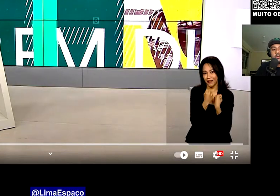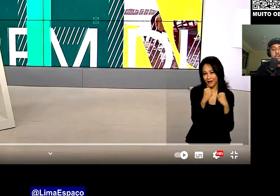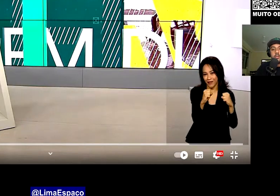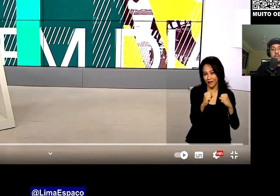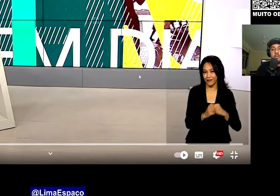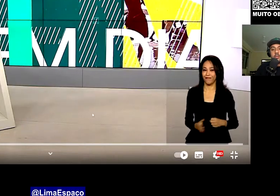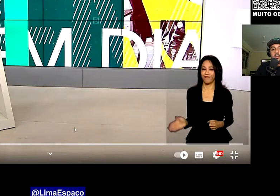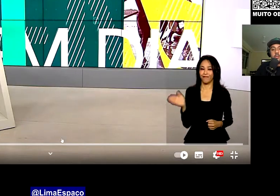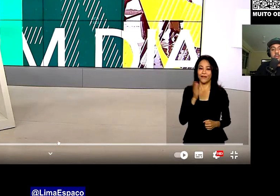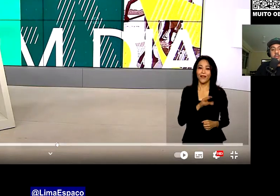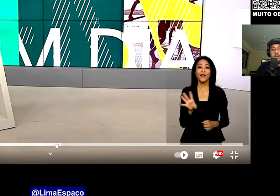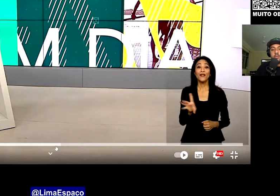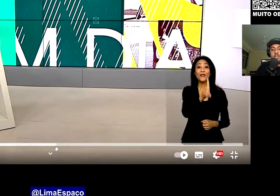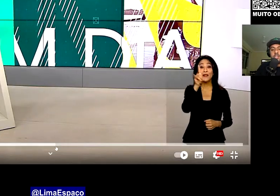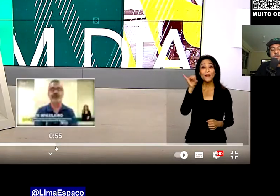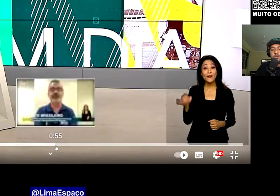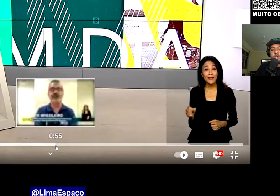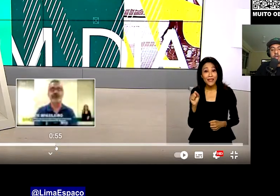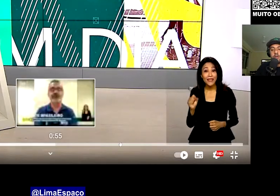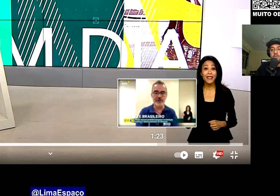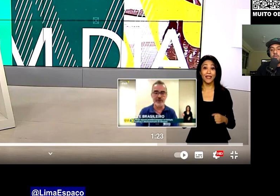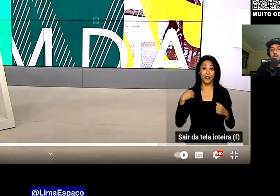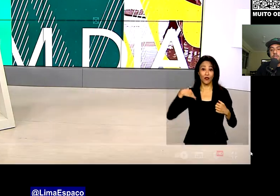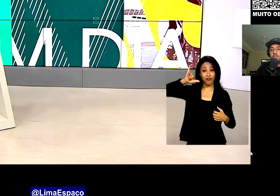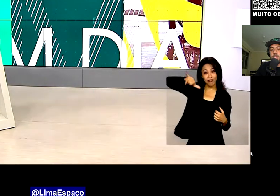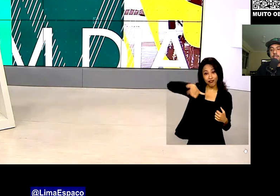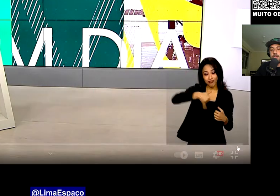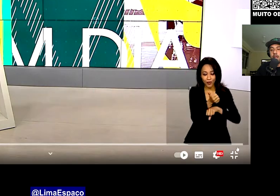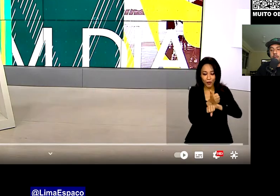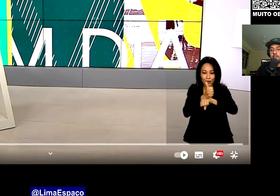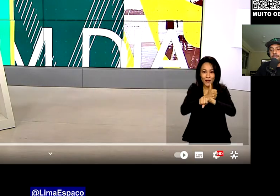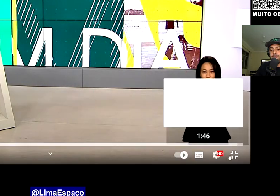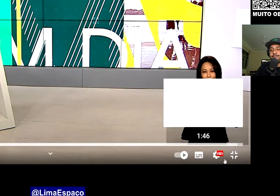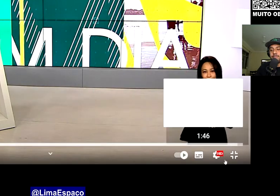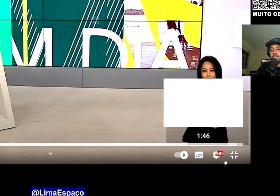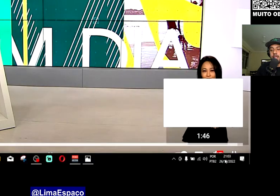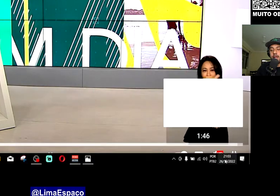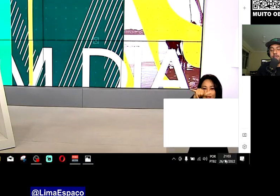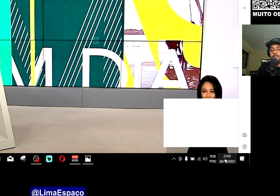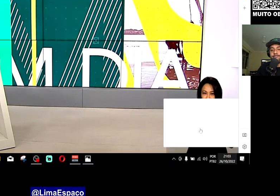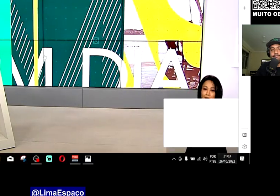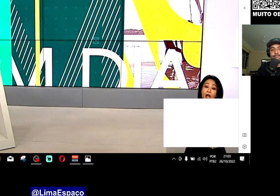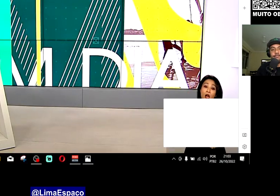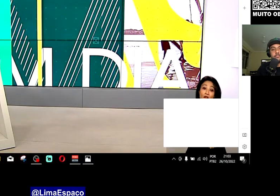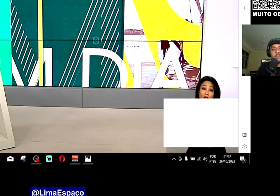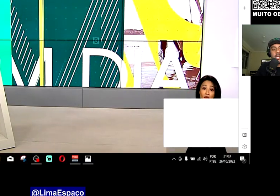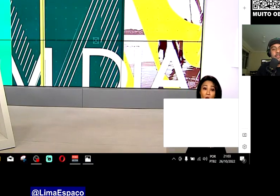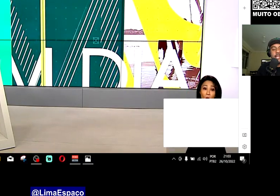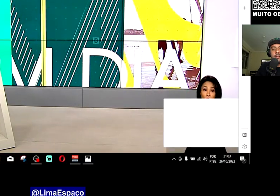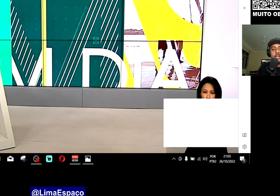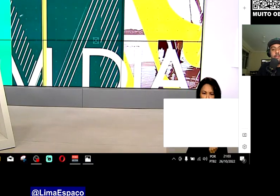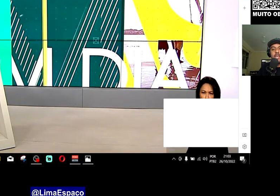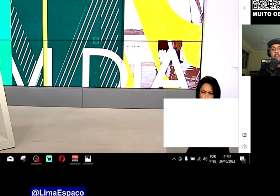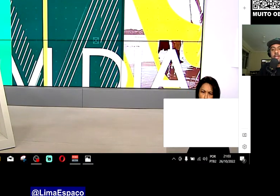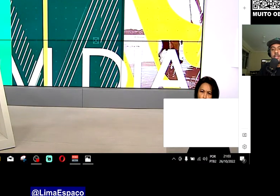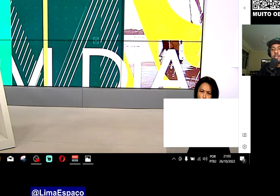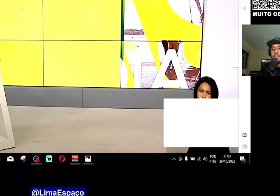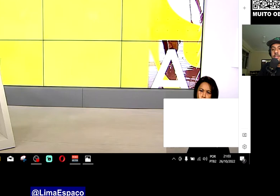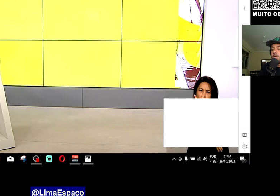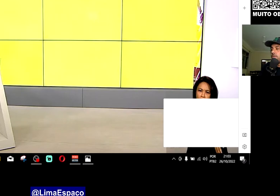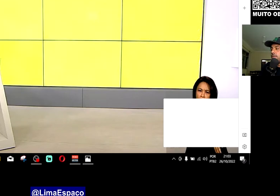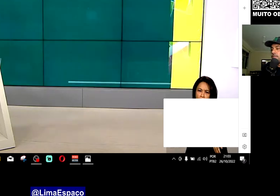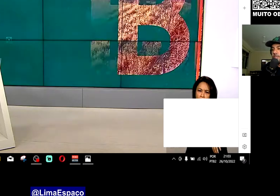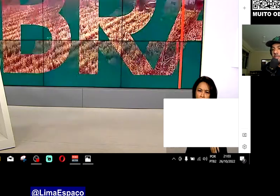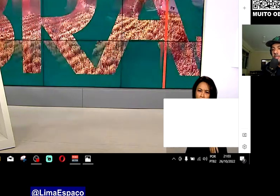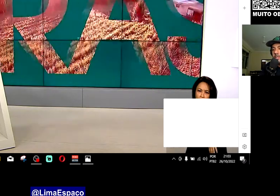e no dia do Aviador a Agência Espacial e o lançamento para entender bem